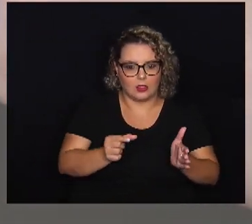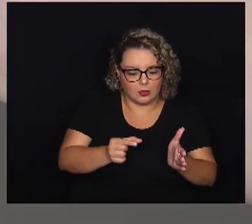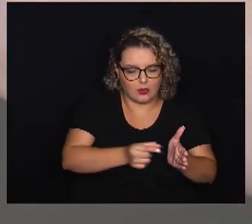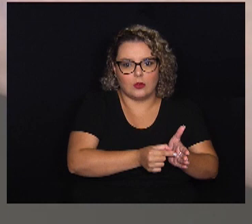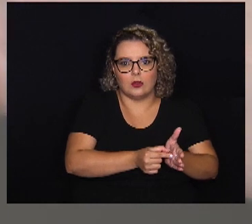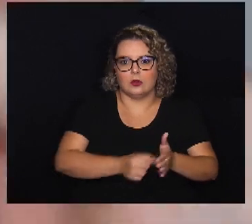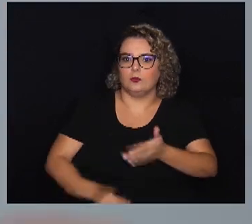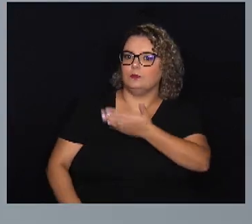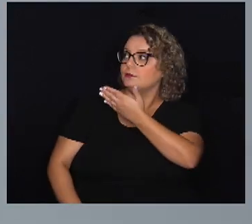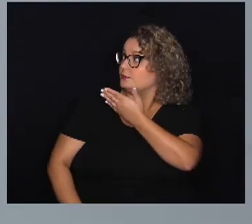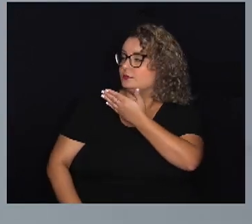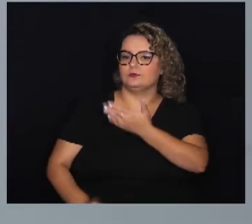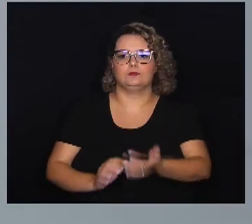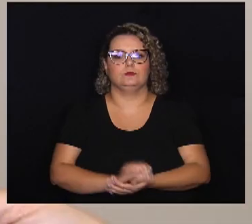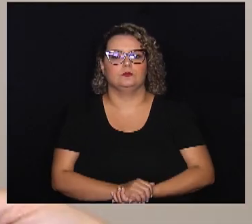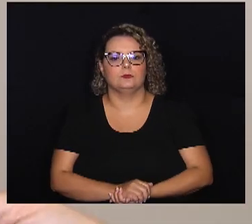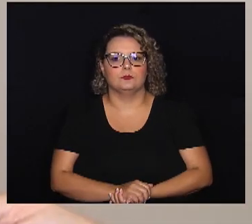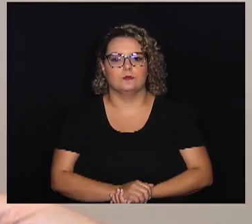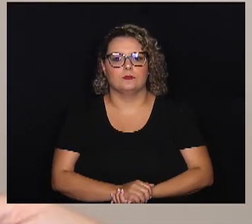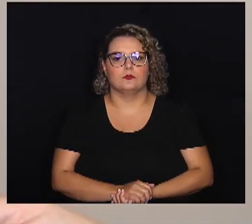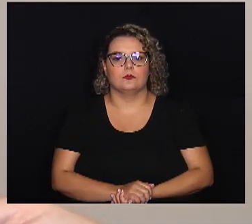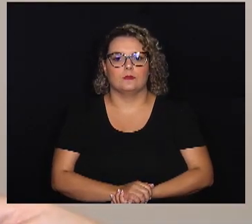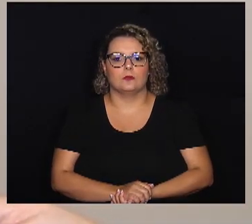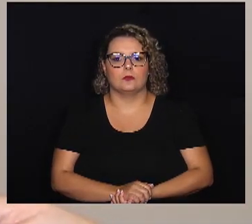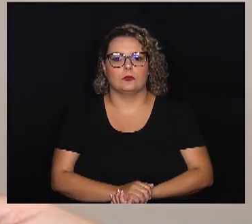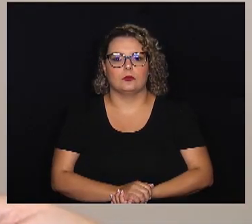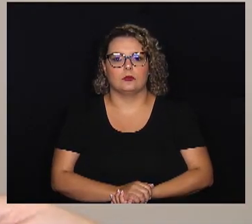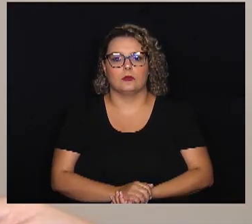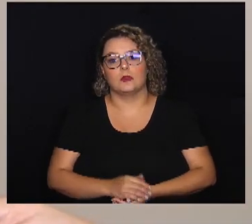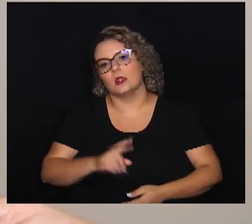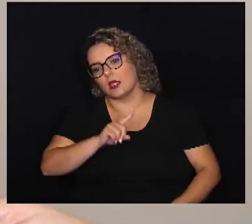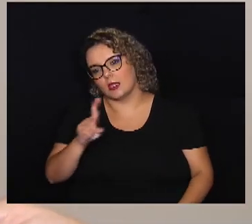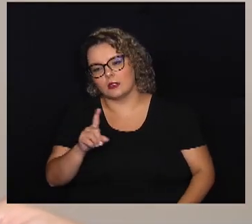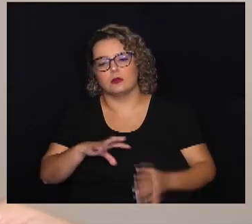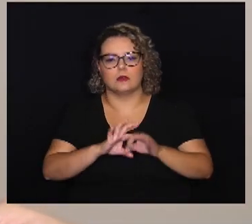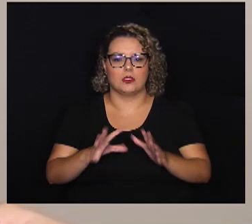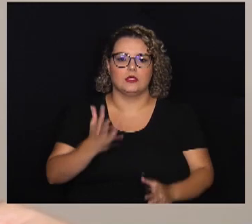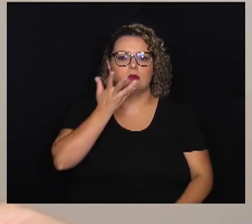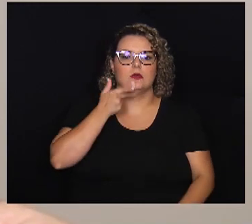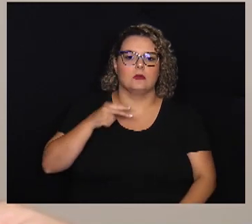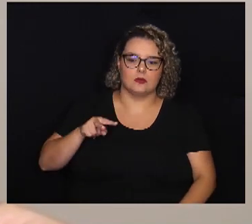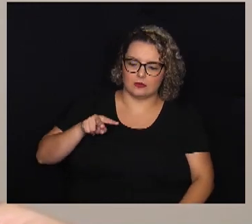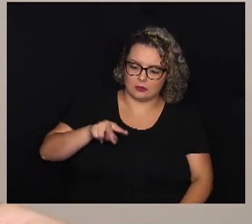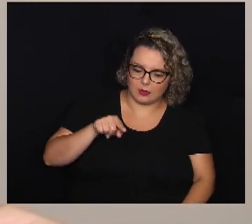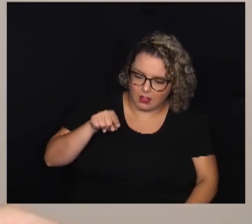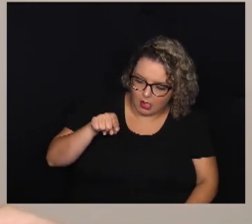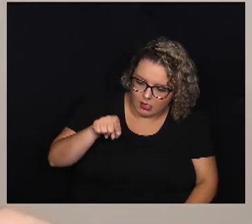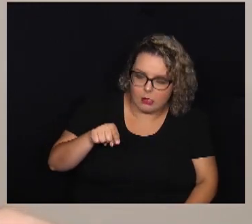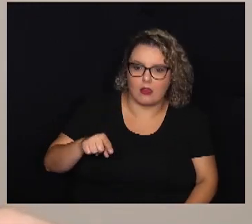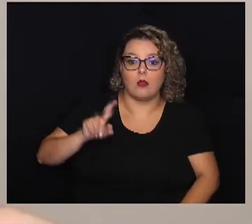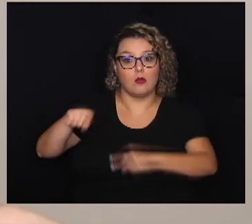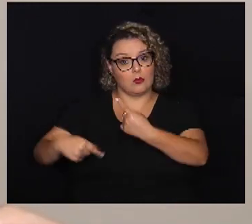você colocar no plugzinho mesmo da tomada, e aí impede que a criança não só tente colocar os dedos, mas também